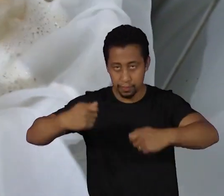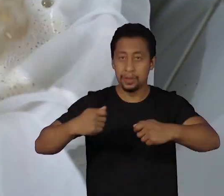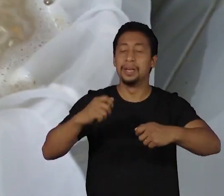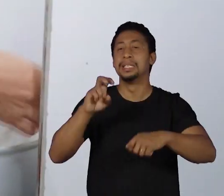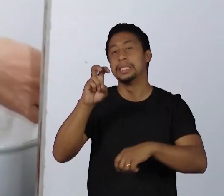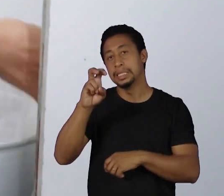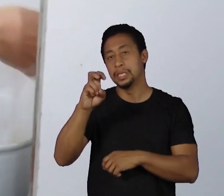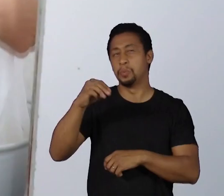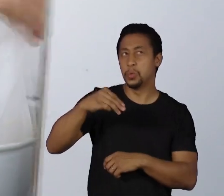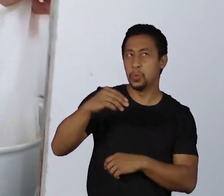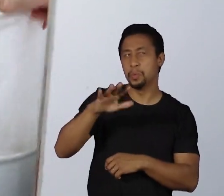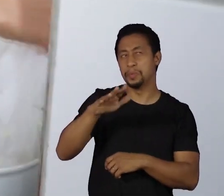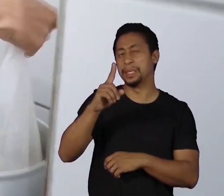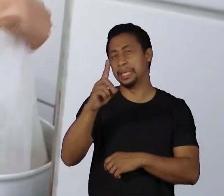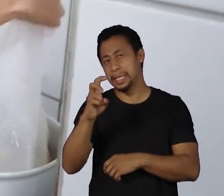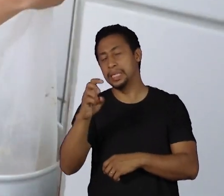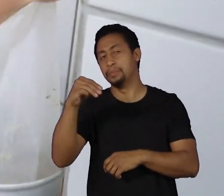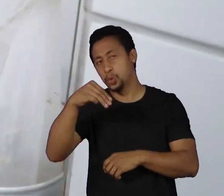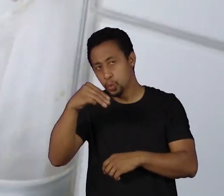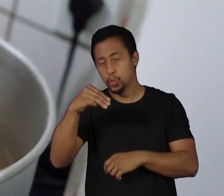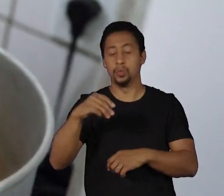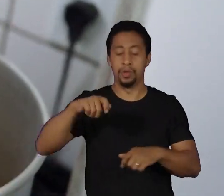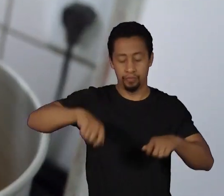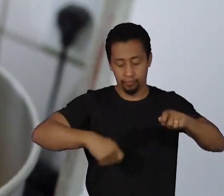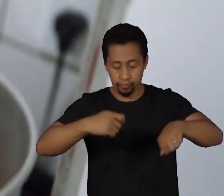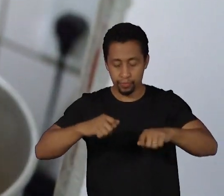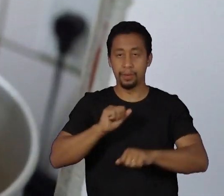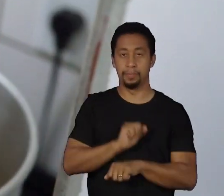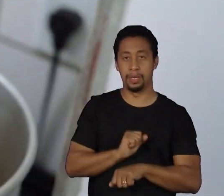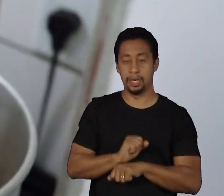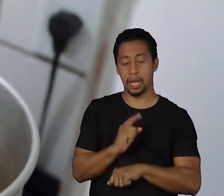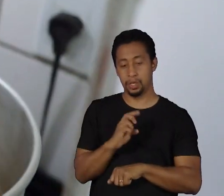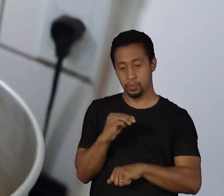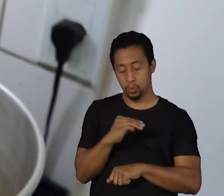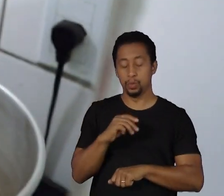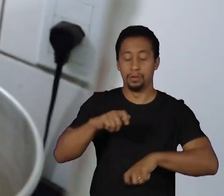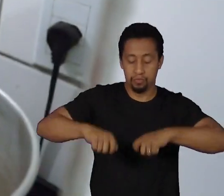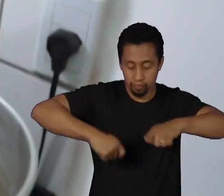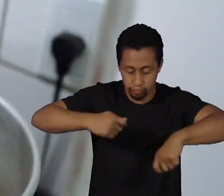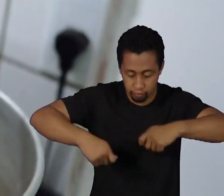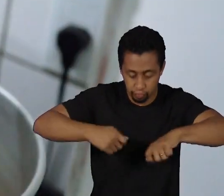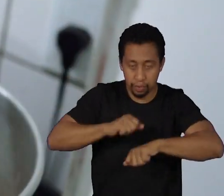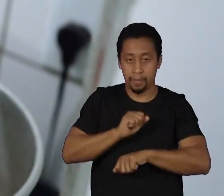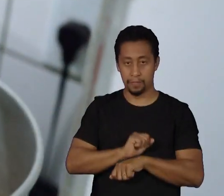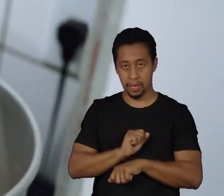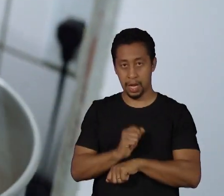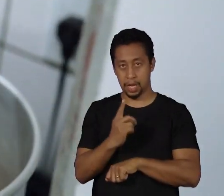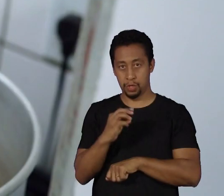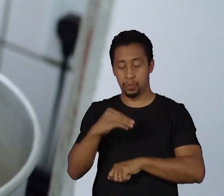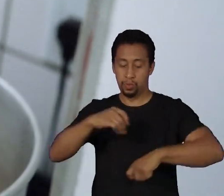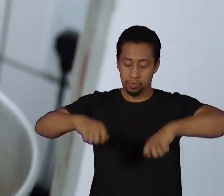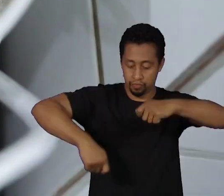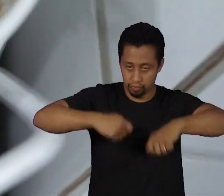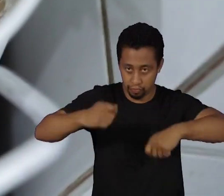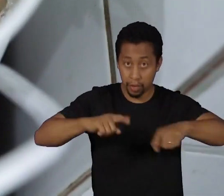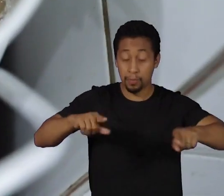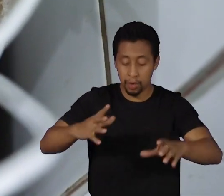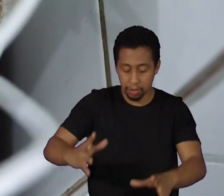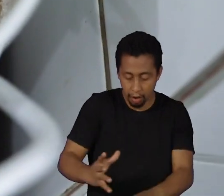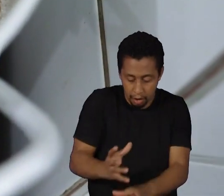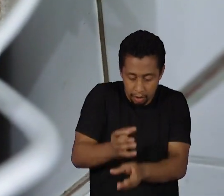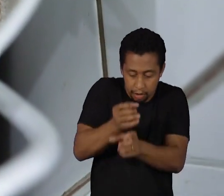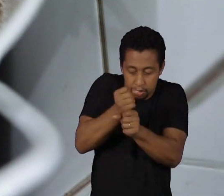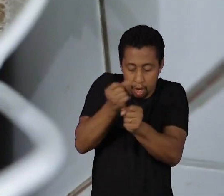minutos. Depois de todo esse processo, eu tenho que tirar o malte da panela. Deixo a água fervendo a 80 graus, aí aquela